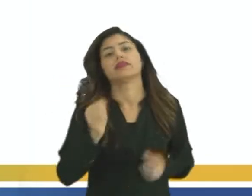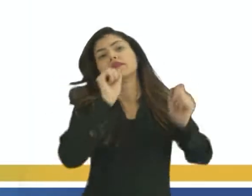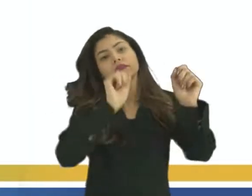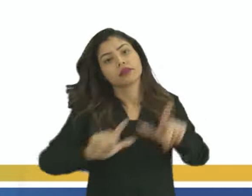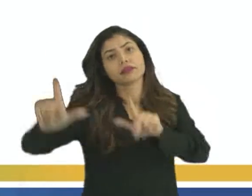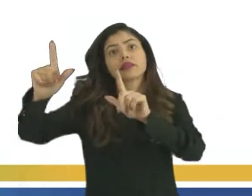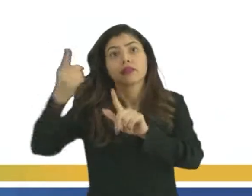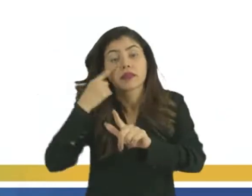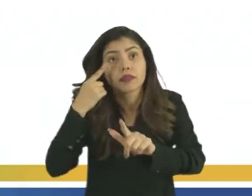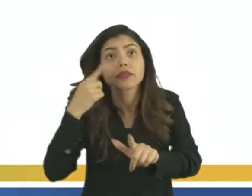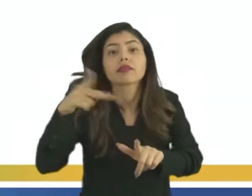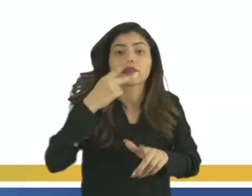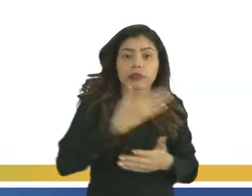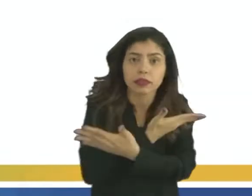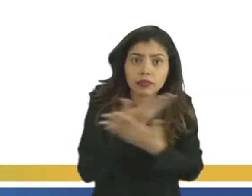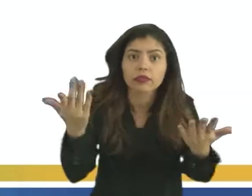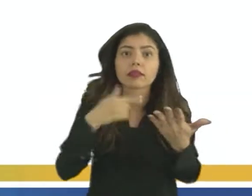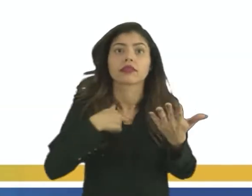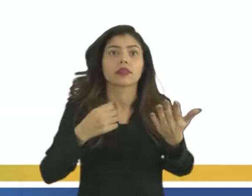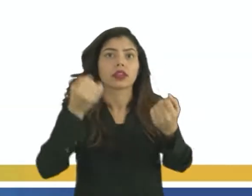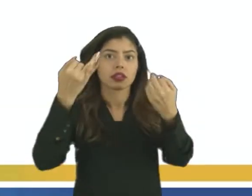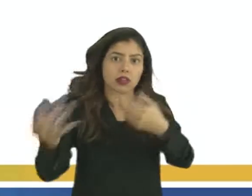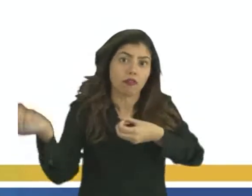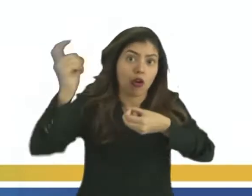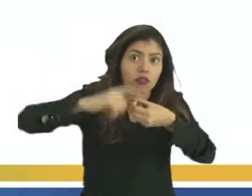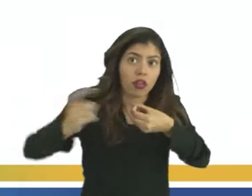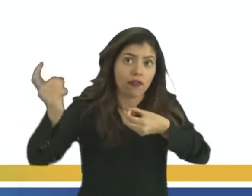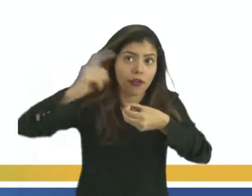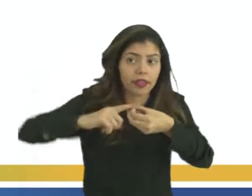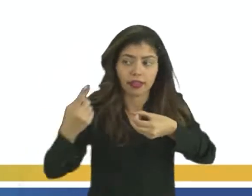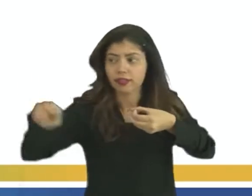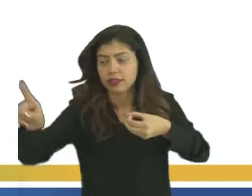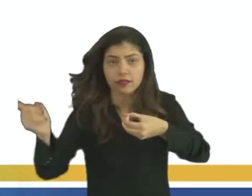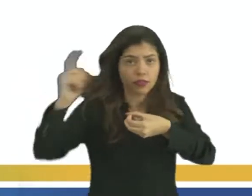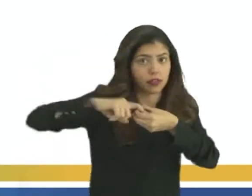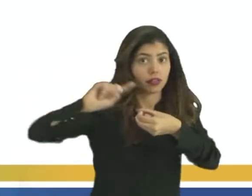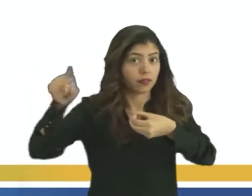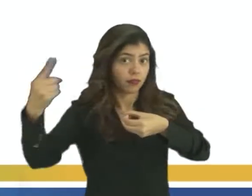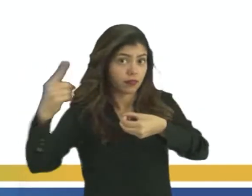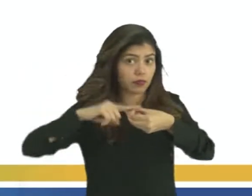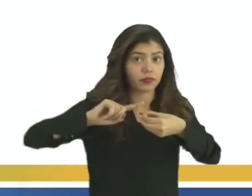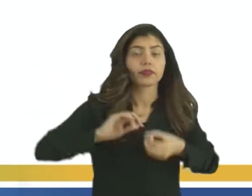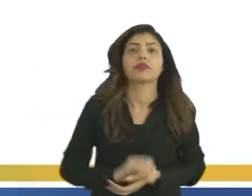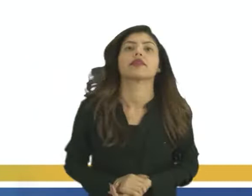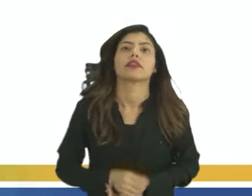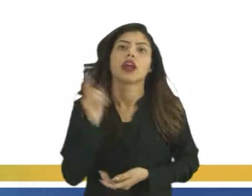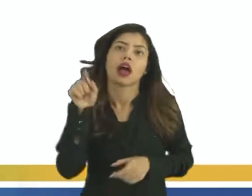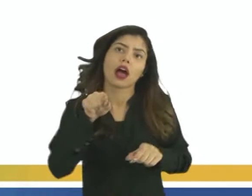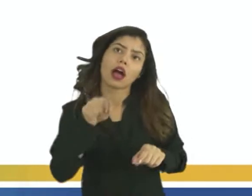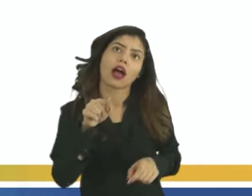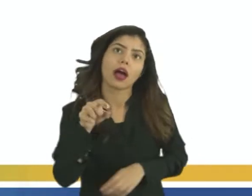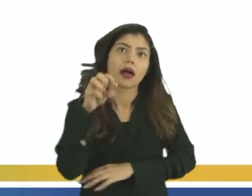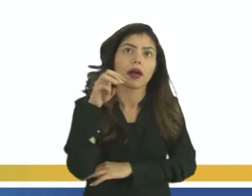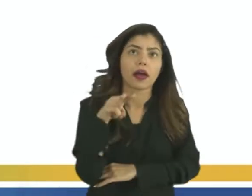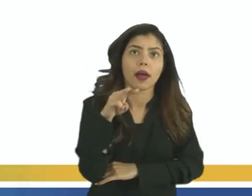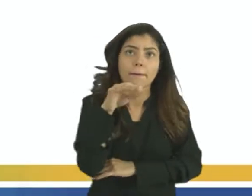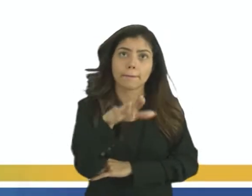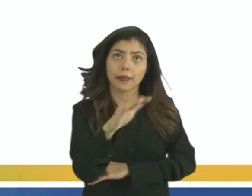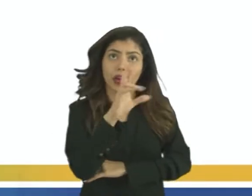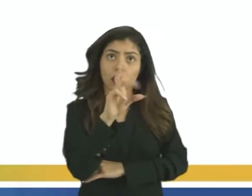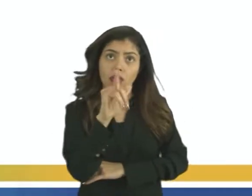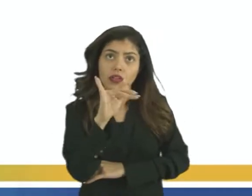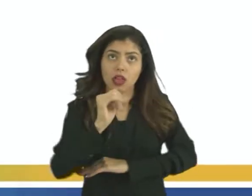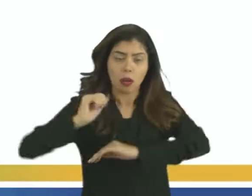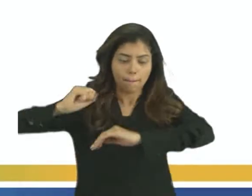ficar passando e vou falando para vocês, para não ter que ficar voltando e indo toda hora. Temos a má coagulação